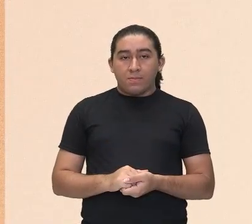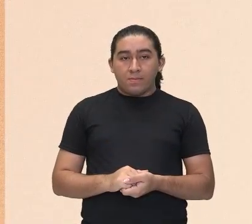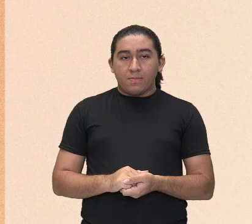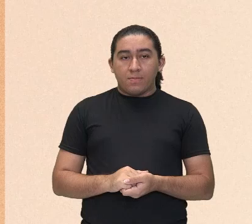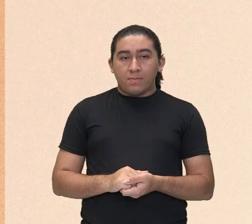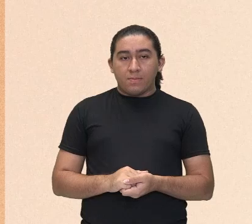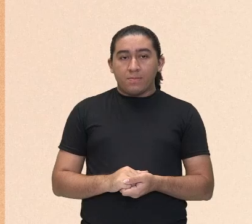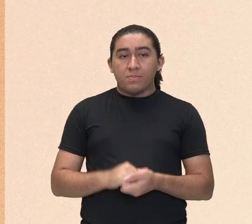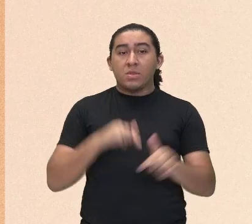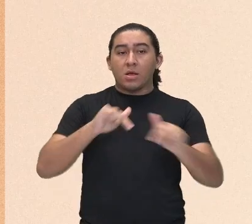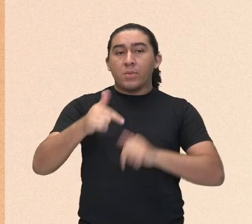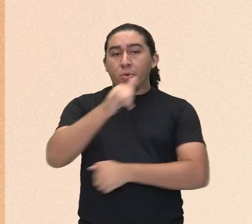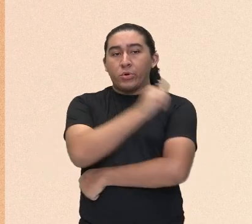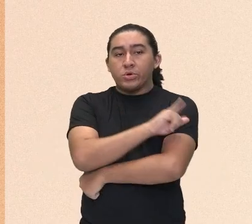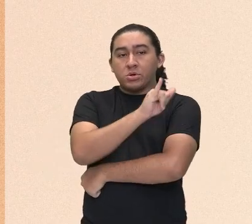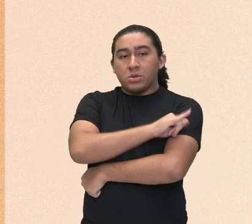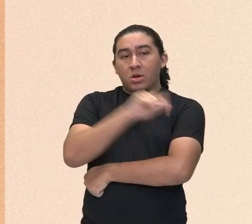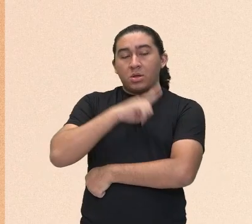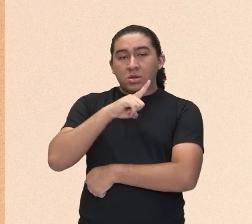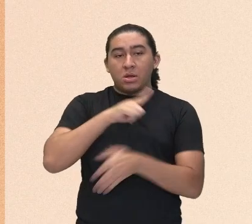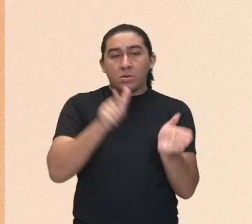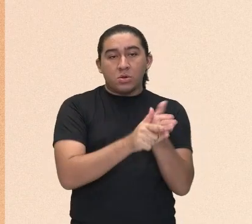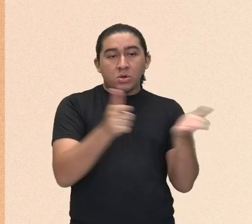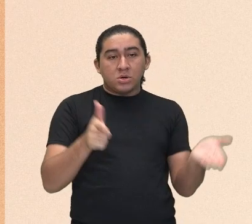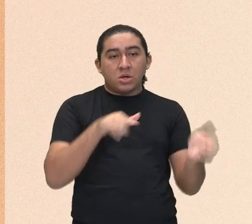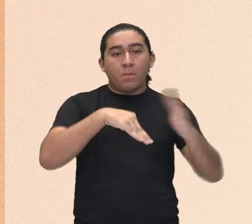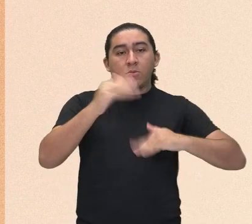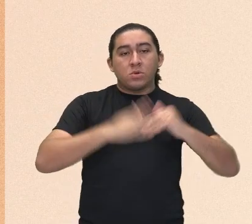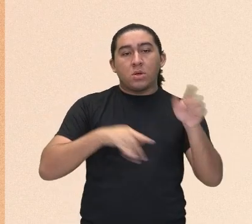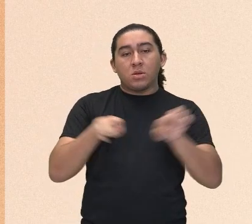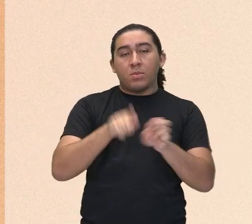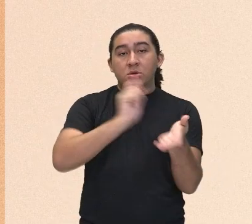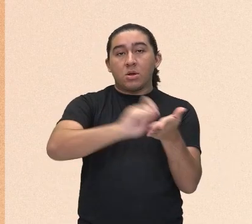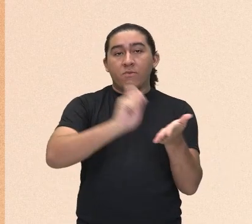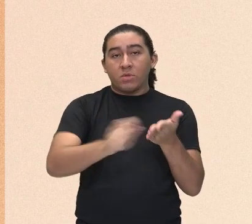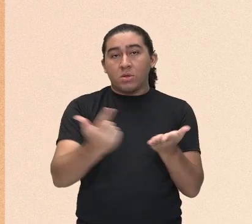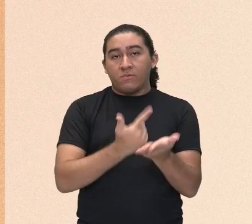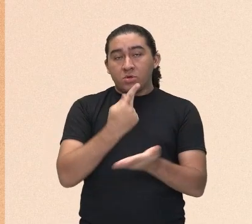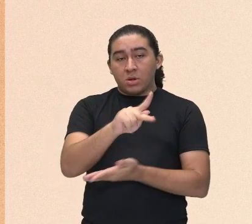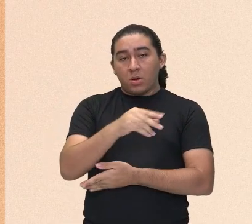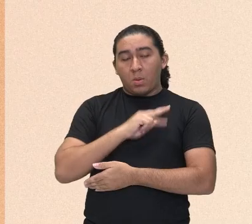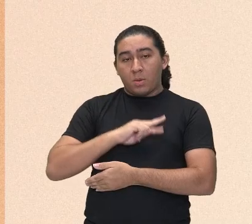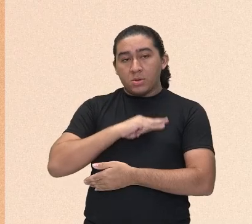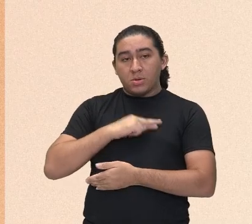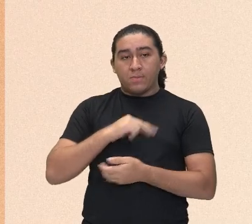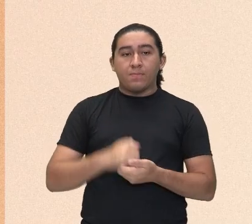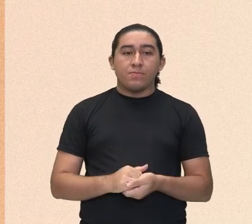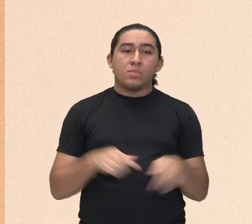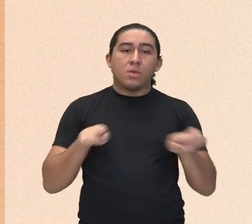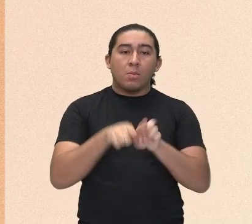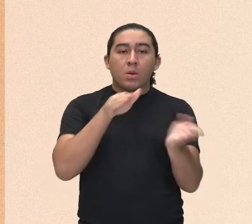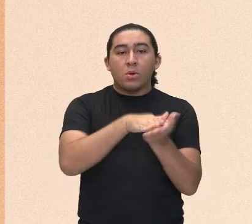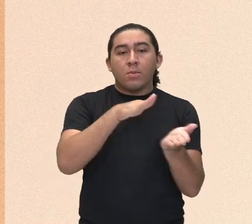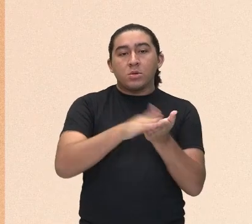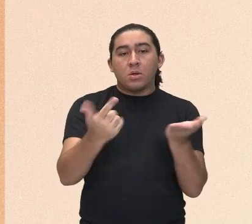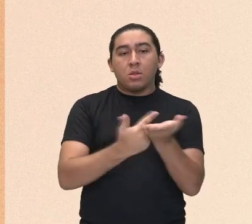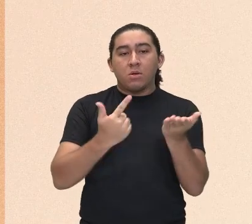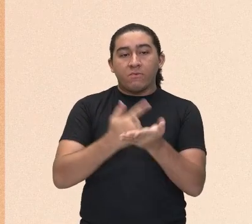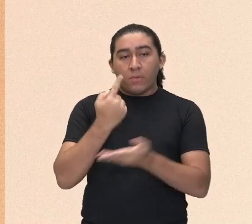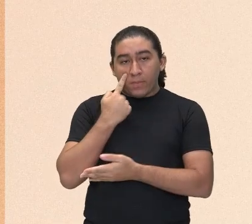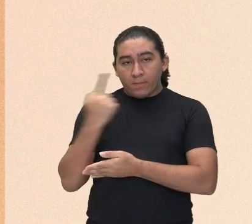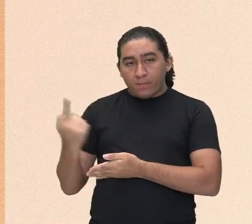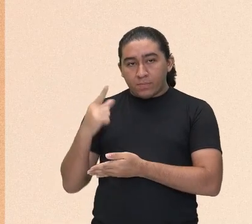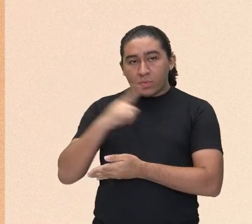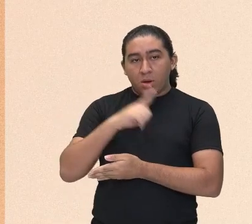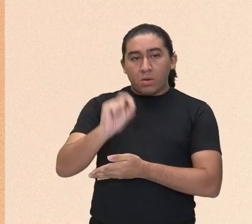Trabalhou no Rio de Janeiro como cartunista e jornalista ao mesmo tempo que escrevia seus romances. Com a publicação de O Mulato,